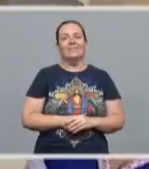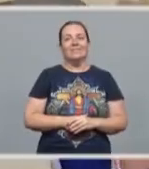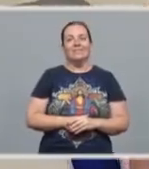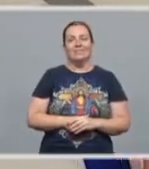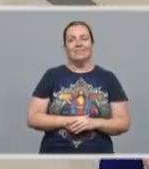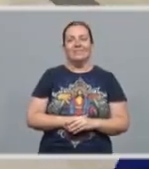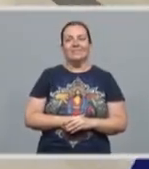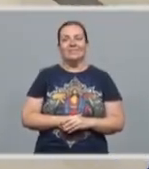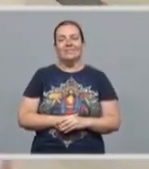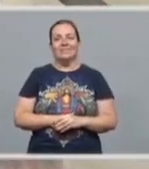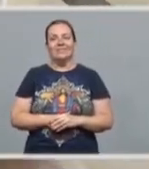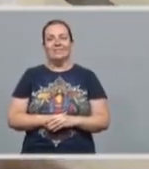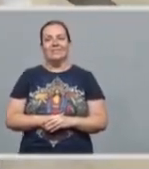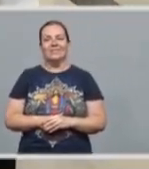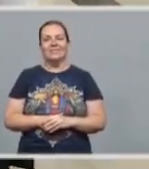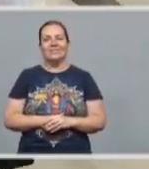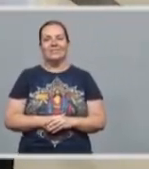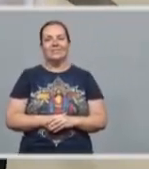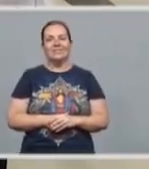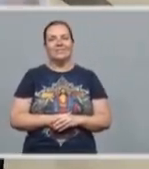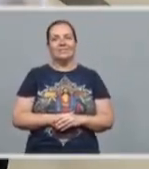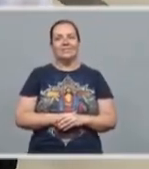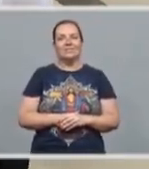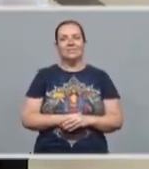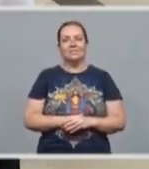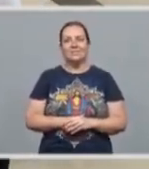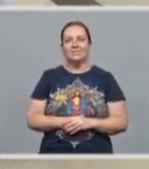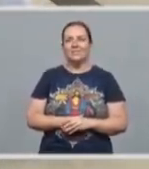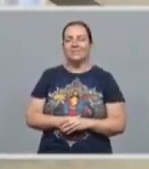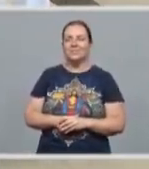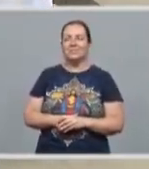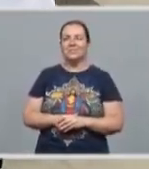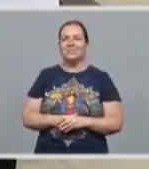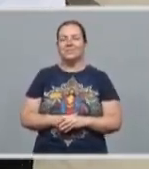Deus abençoe. Junto a ti. Muito obrigado, Luci.